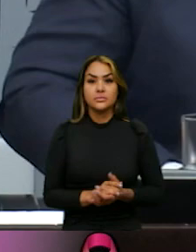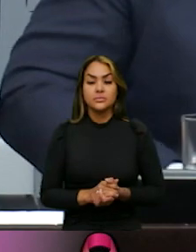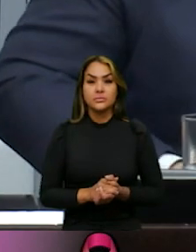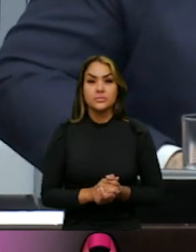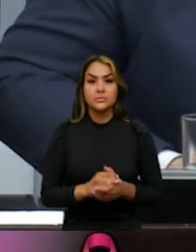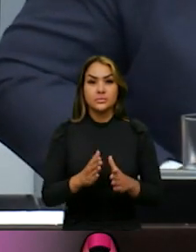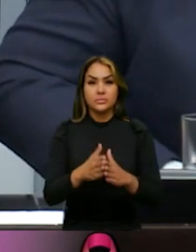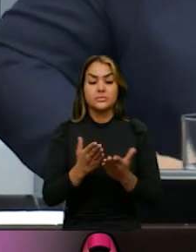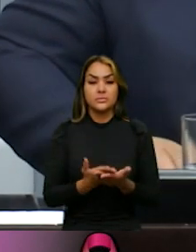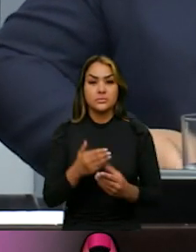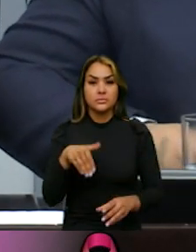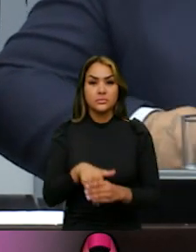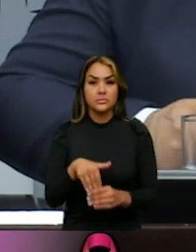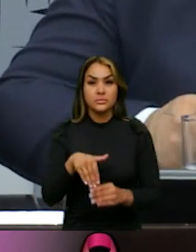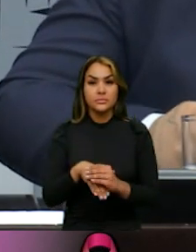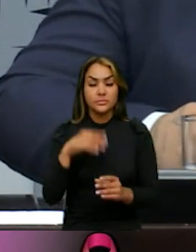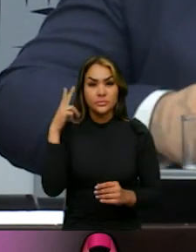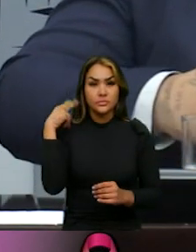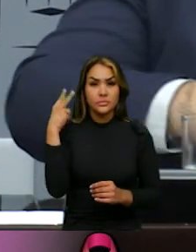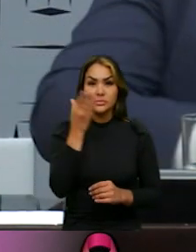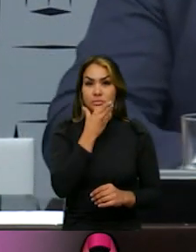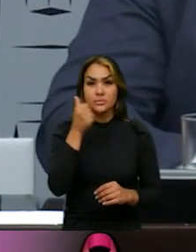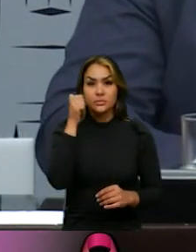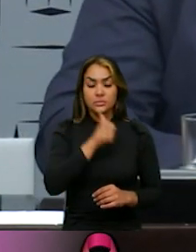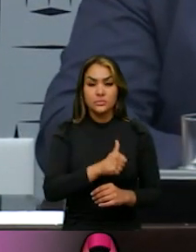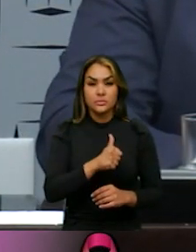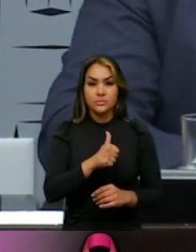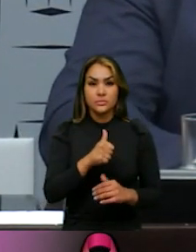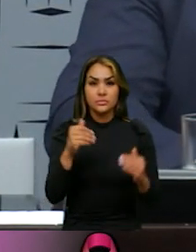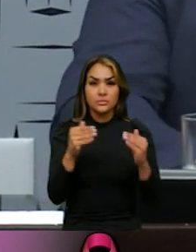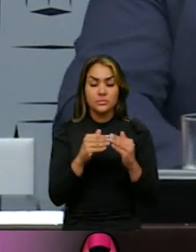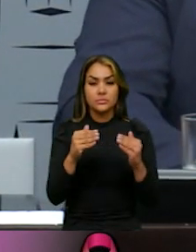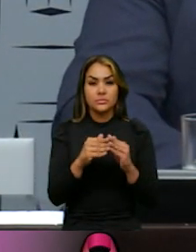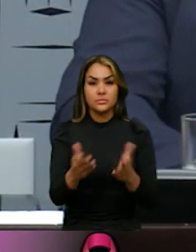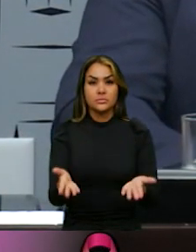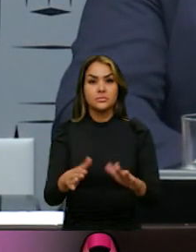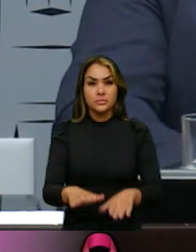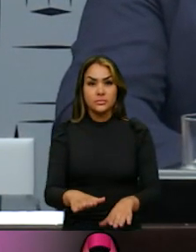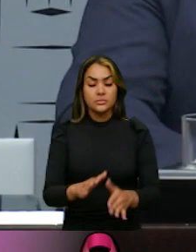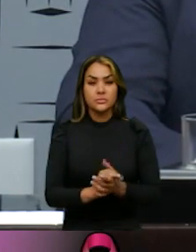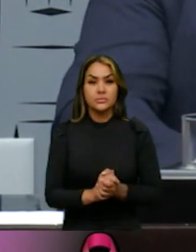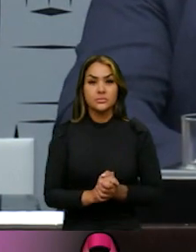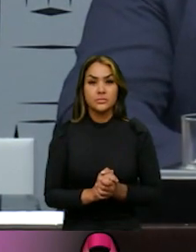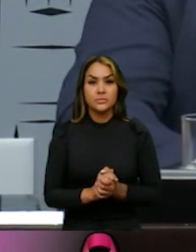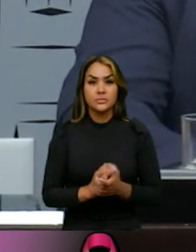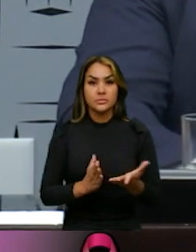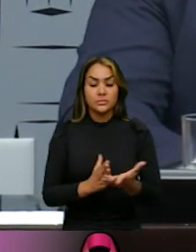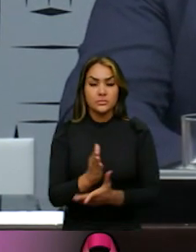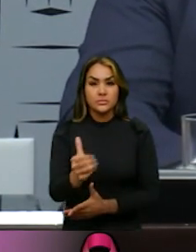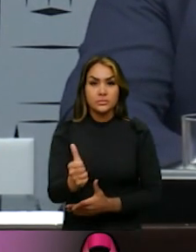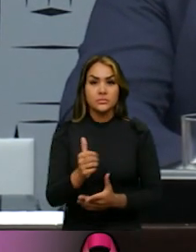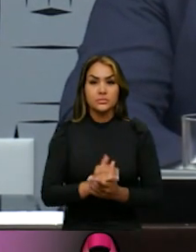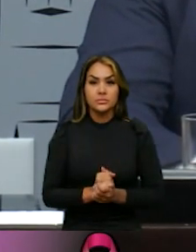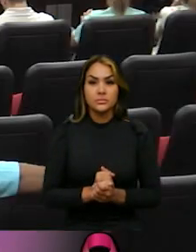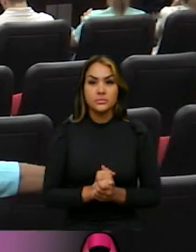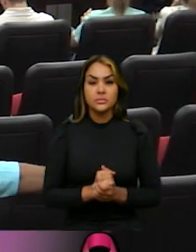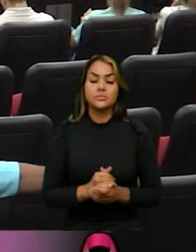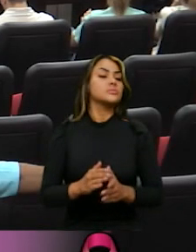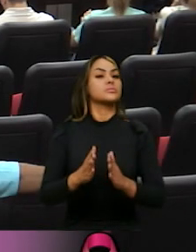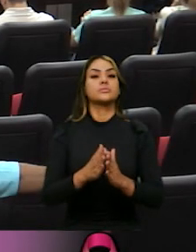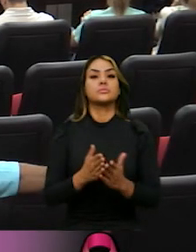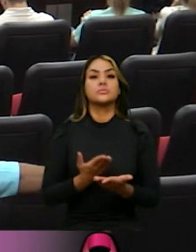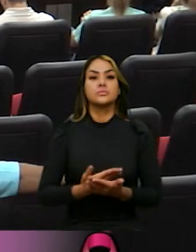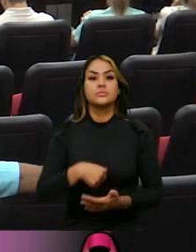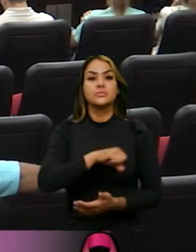O requerimento está em votação. Os vereadores e a vereadora que forem favoráveis permaneçam como estão. Aprovado.